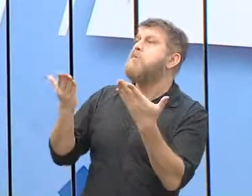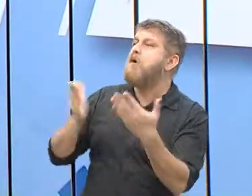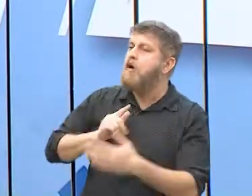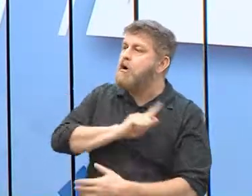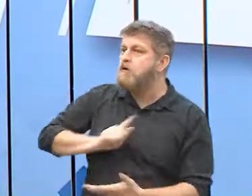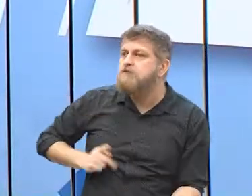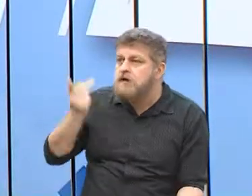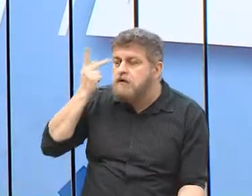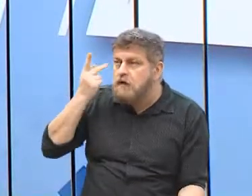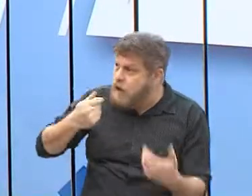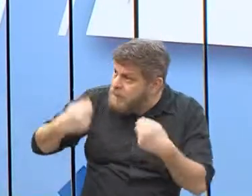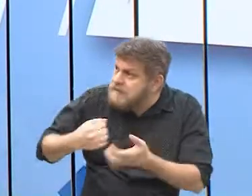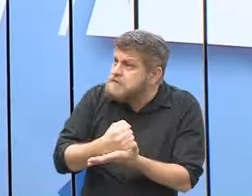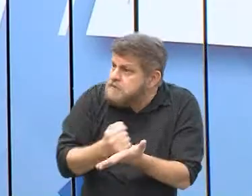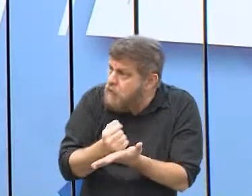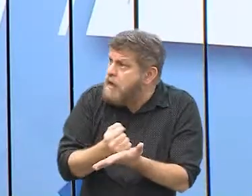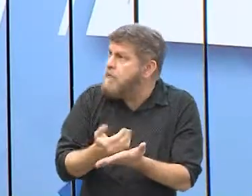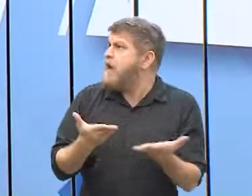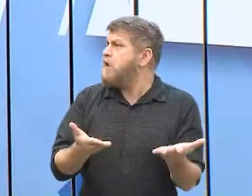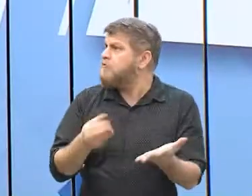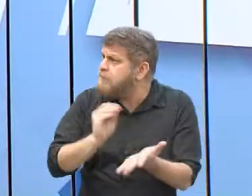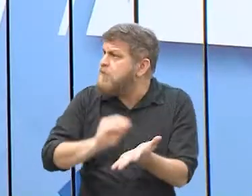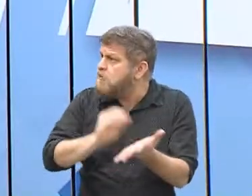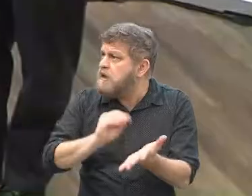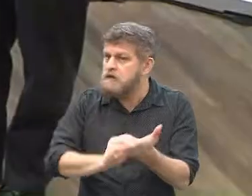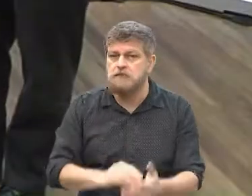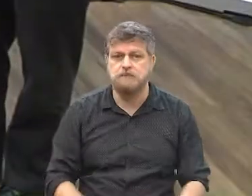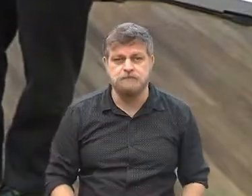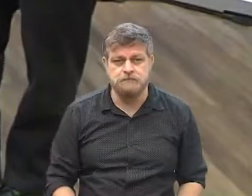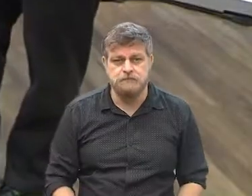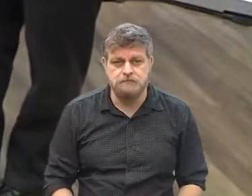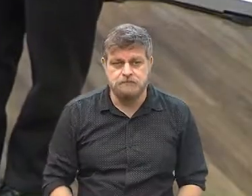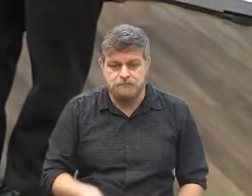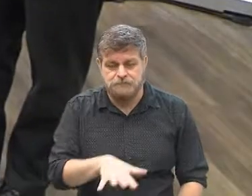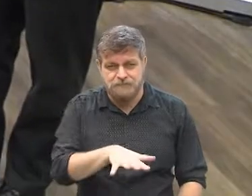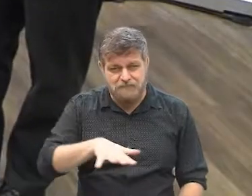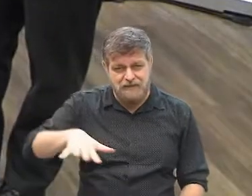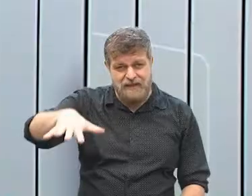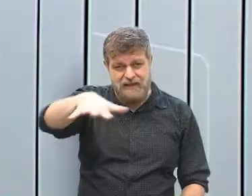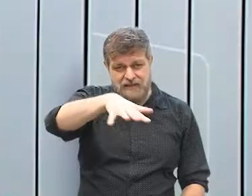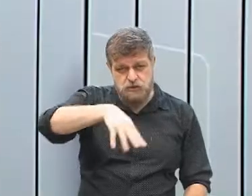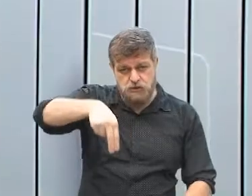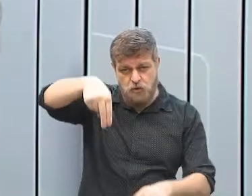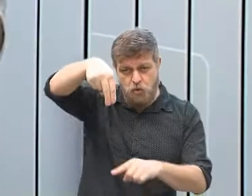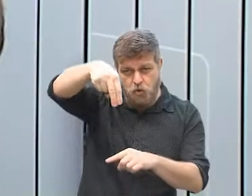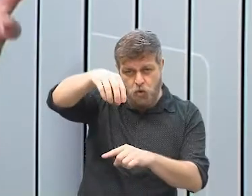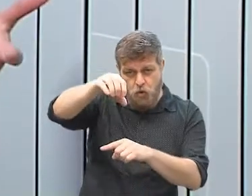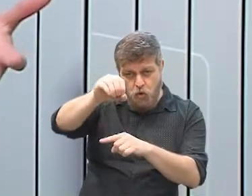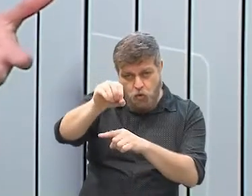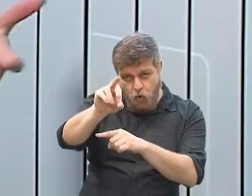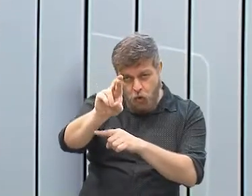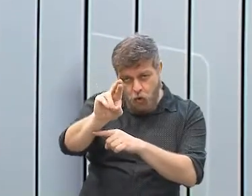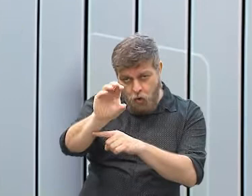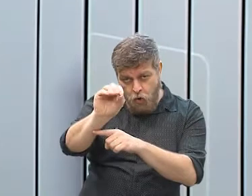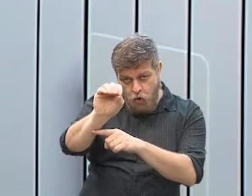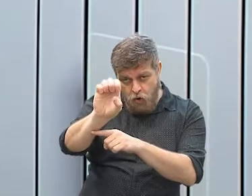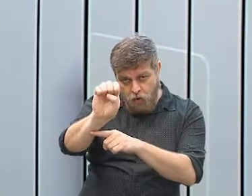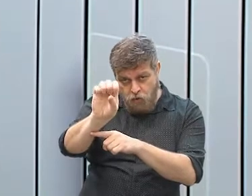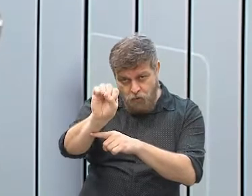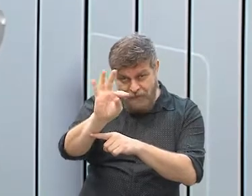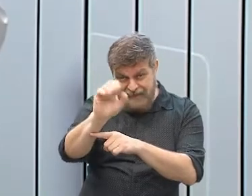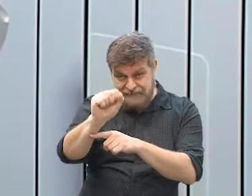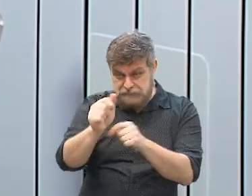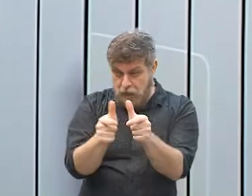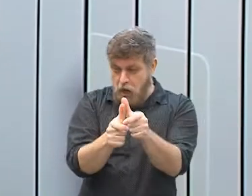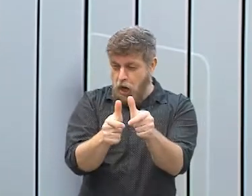o governo estadual para tomar as providências necessárias. Na região noroeste, aqui de Campinas, bastante populosa, né? Está em fase